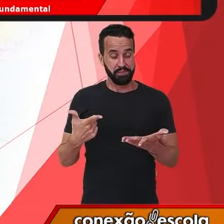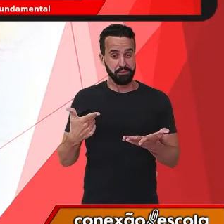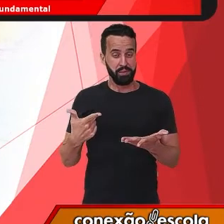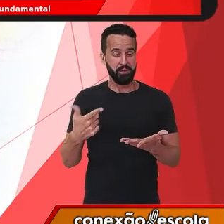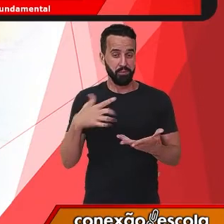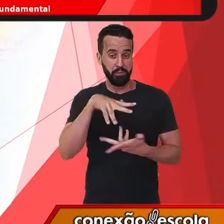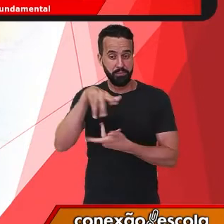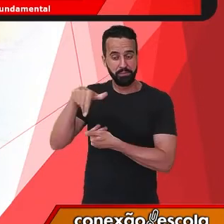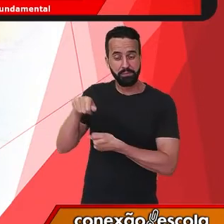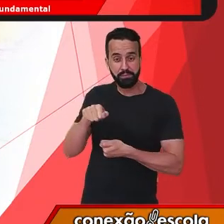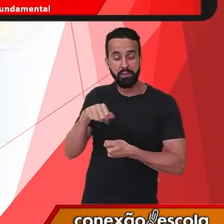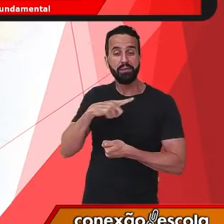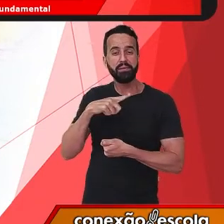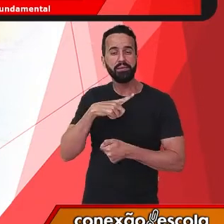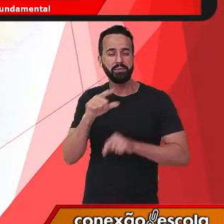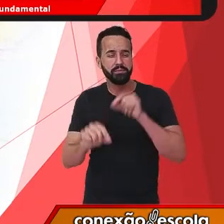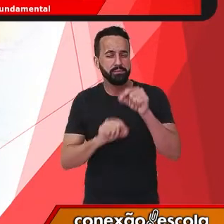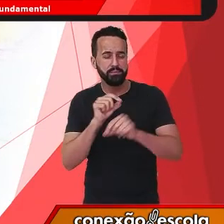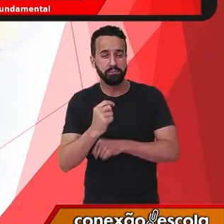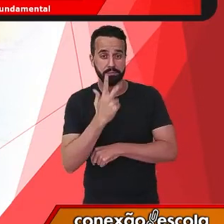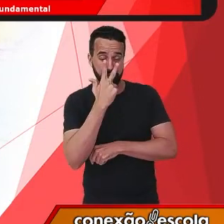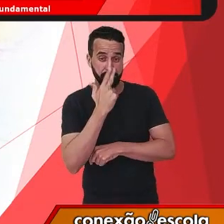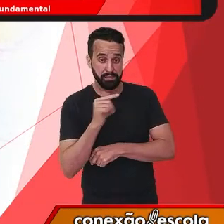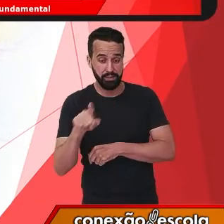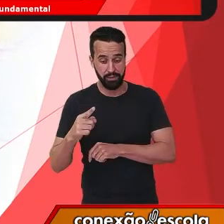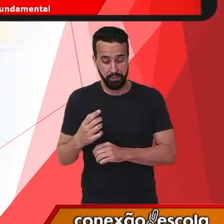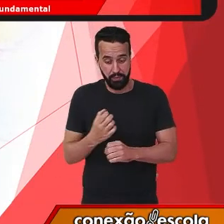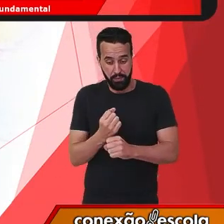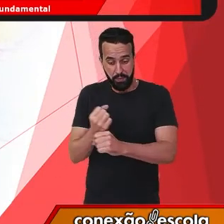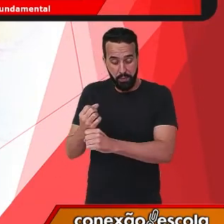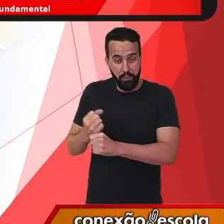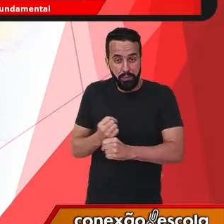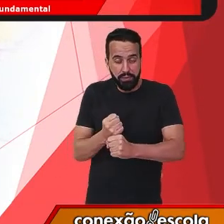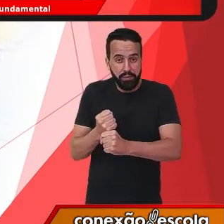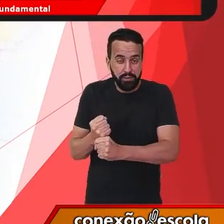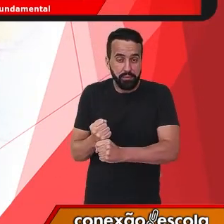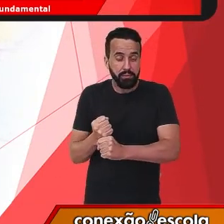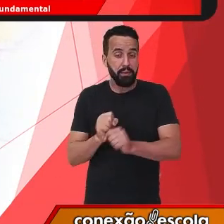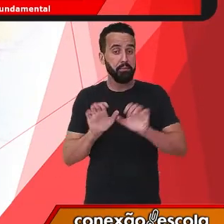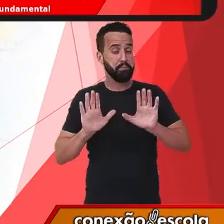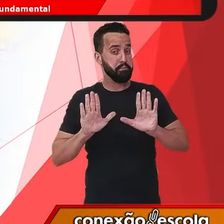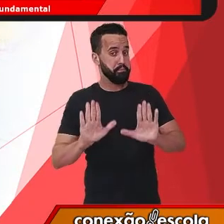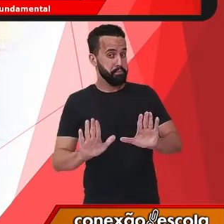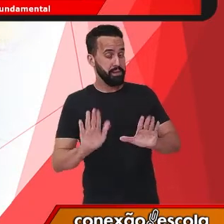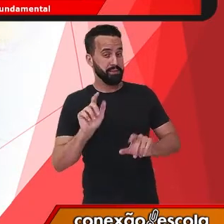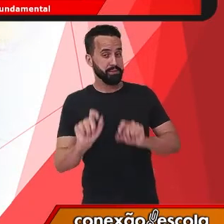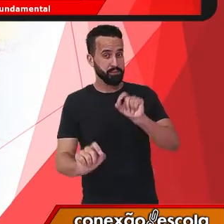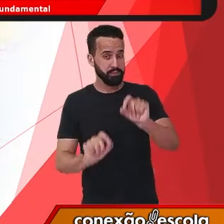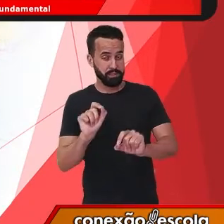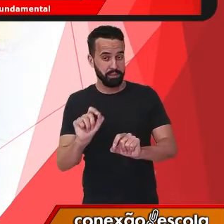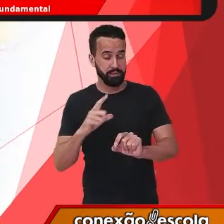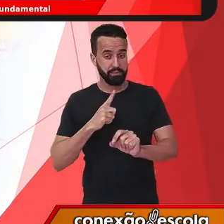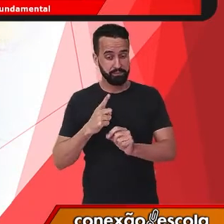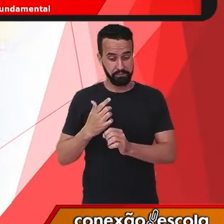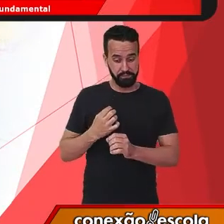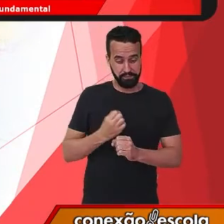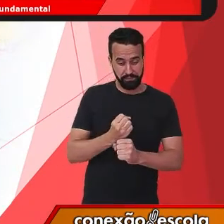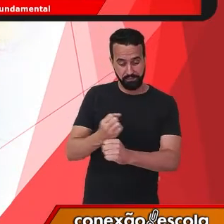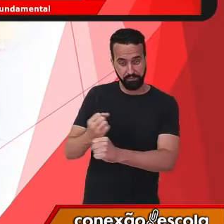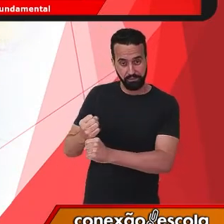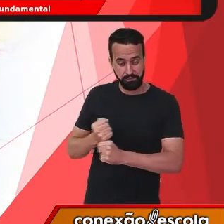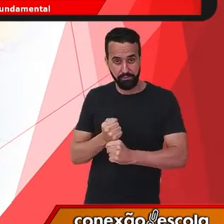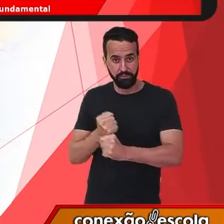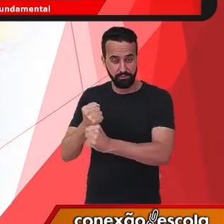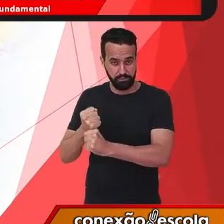ele usa um esquema muito parecido com essa conta que nós fizemos mas Vale ressaltar que além de calcular